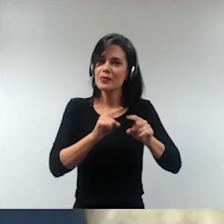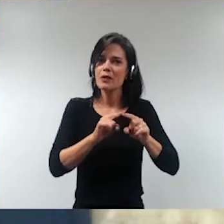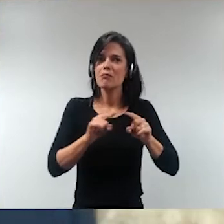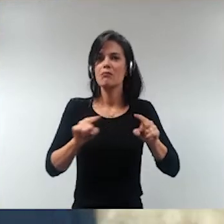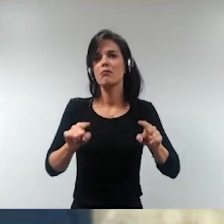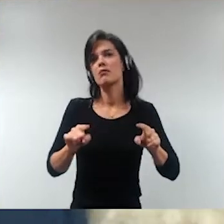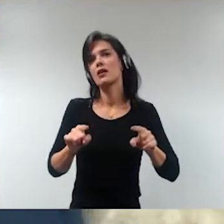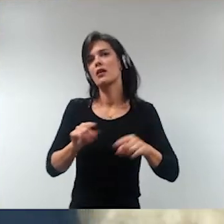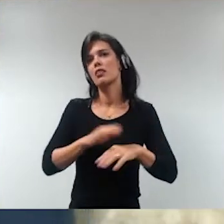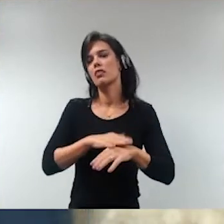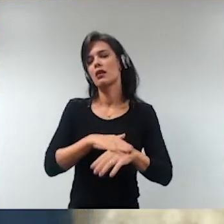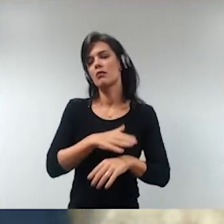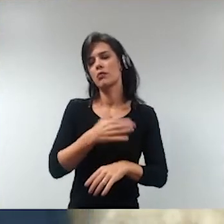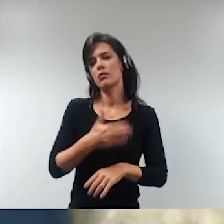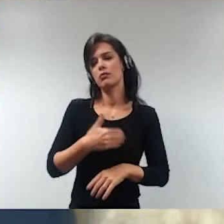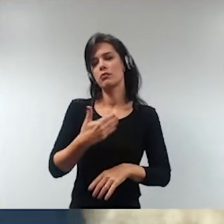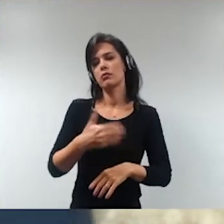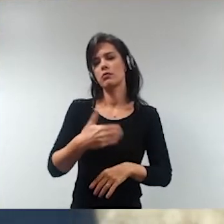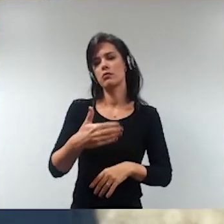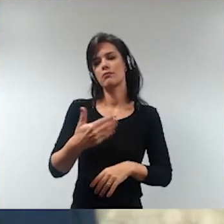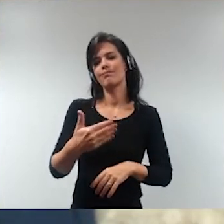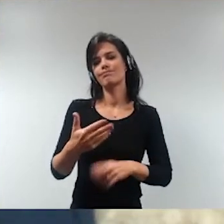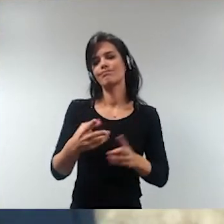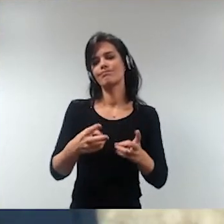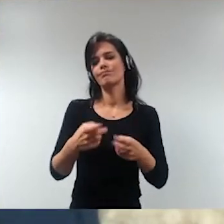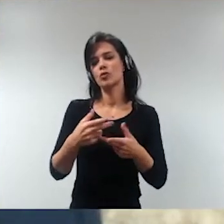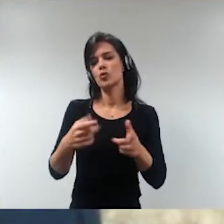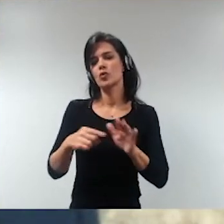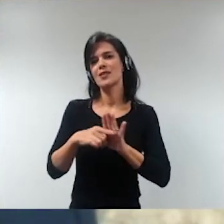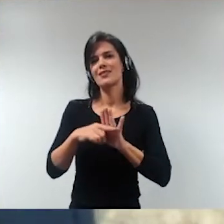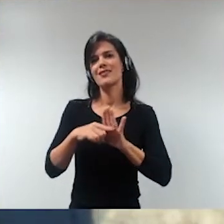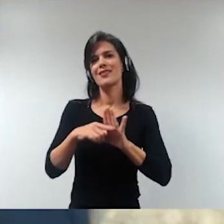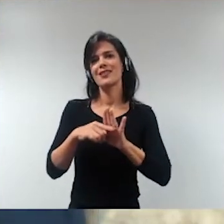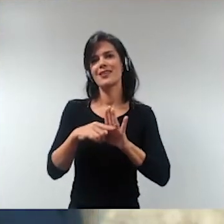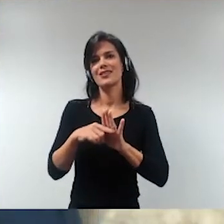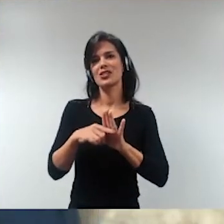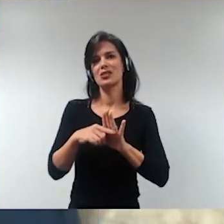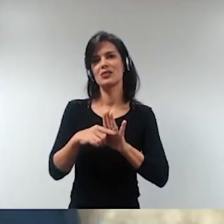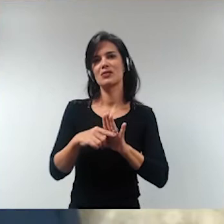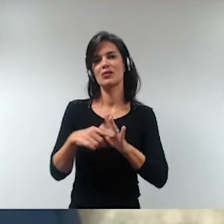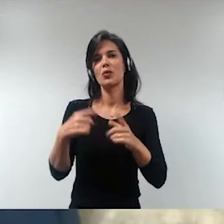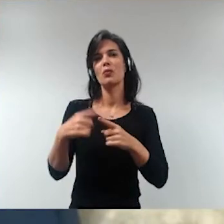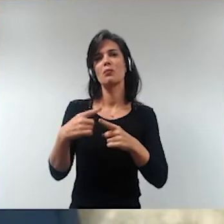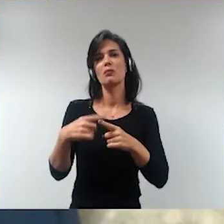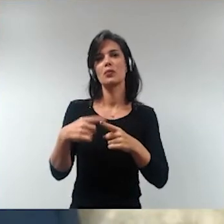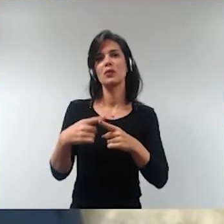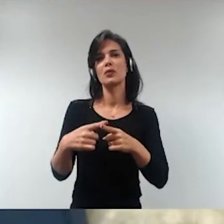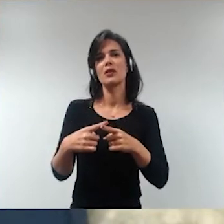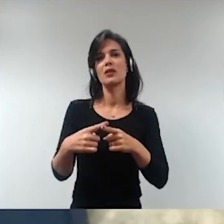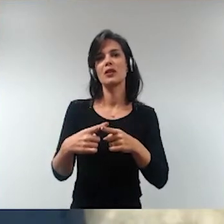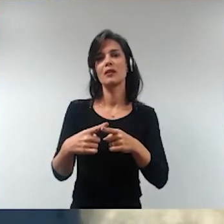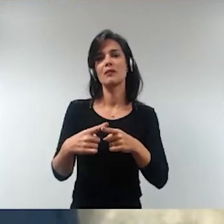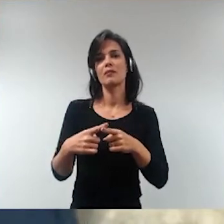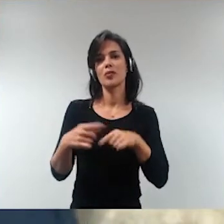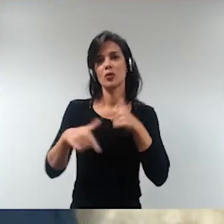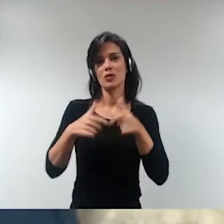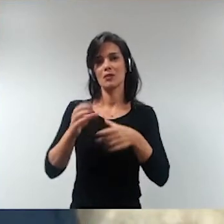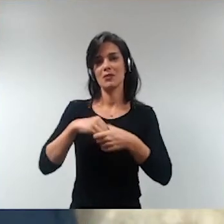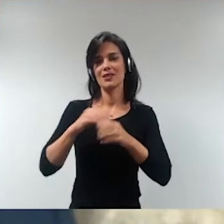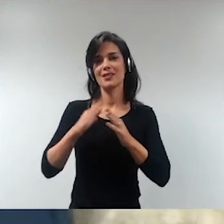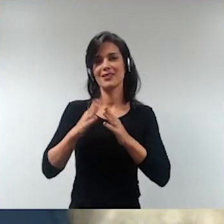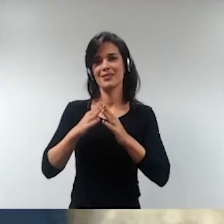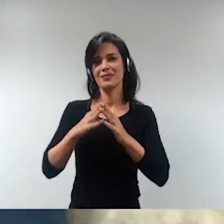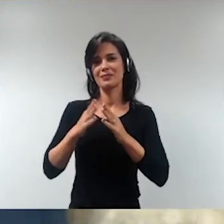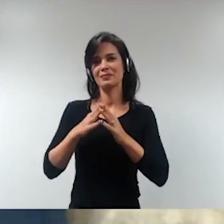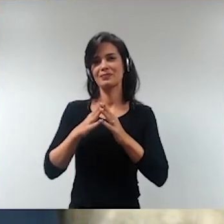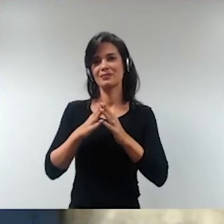tempo, todos nós vamos vendo também o lado negativo dele, porque o teletrabalho, primeiro, ele dificulta